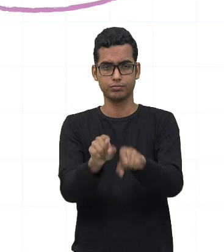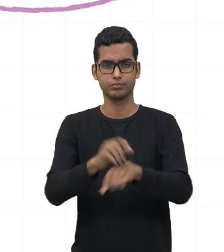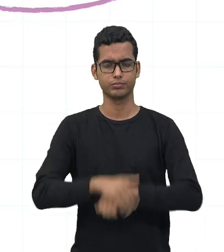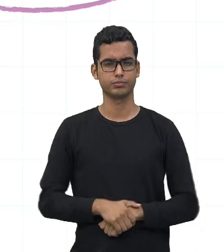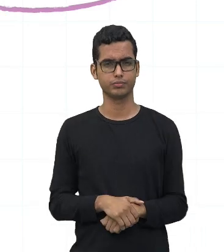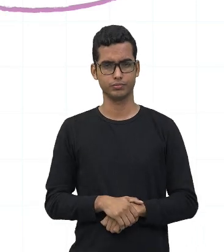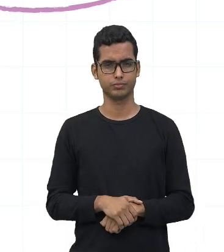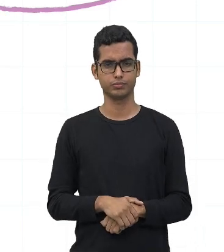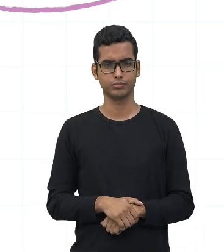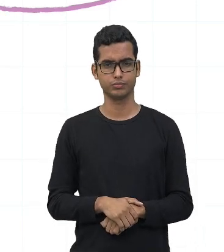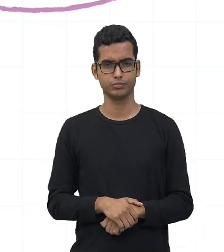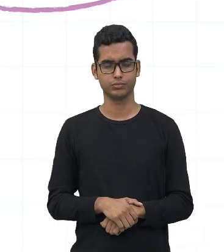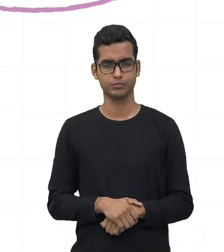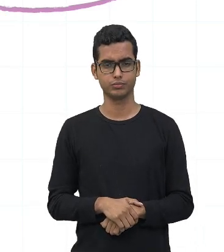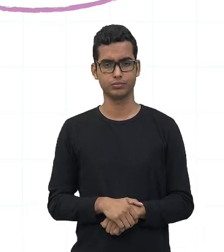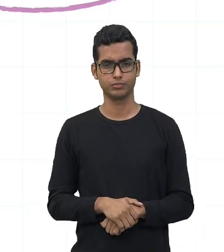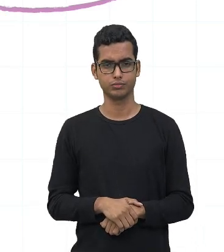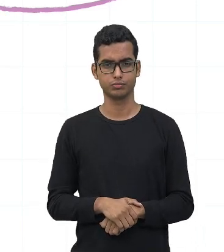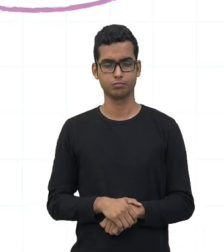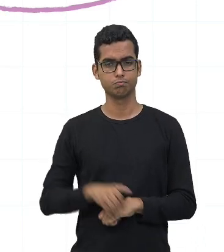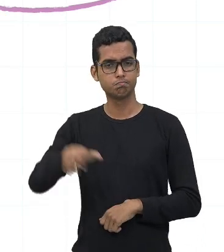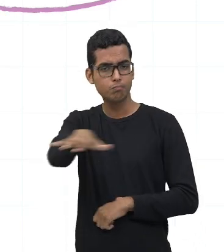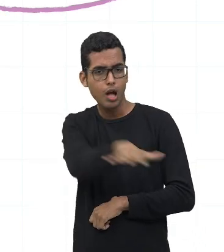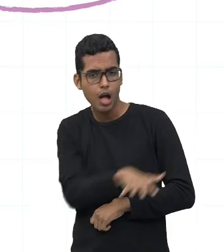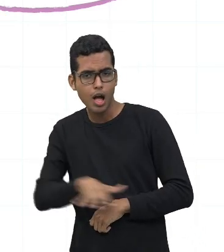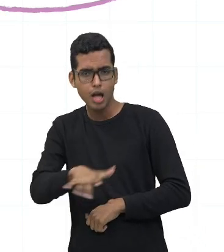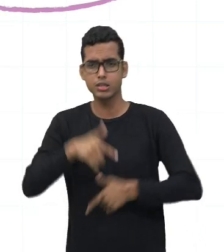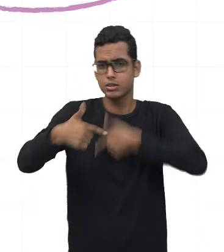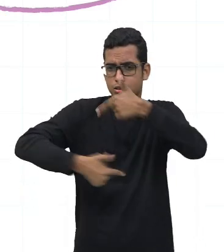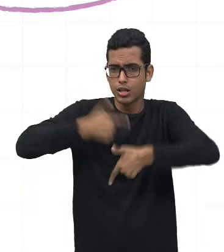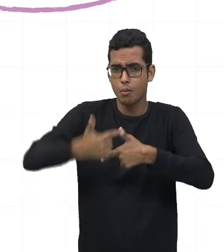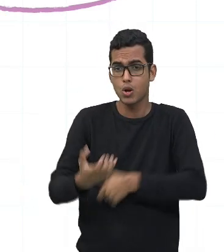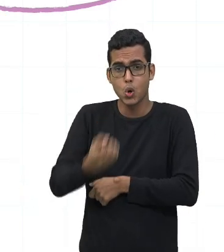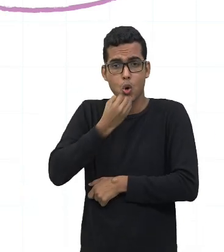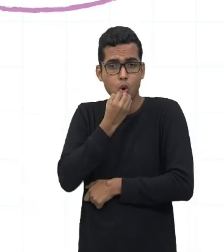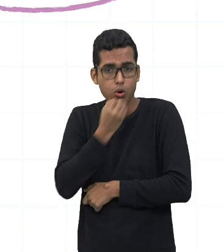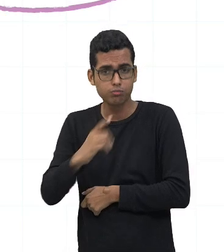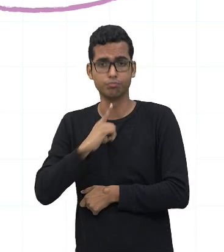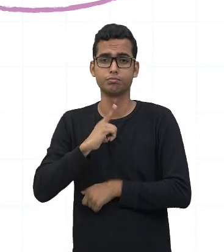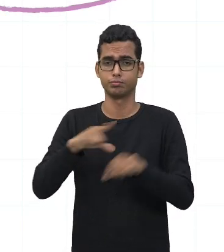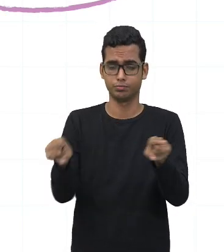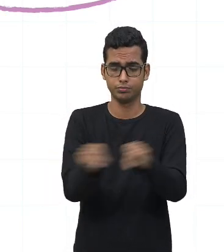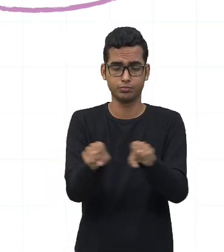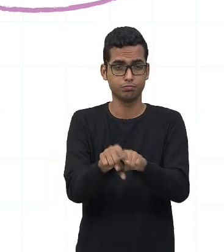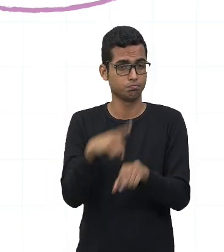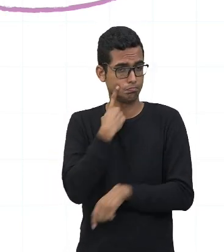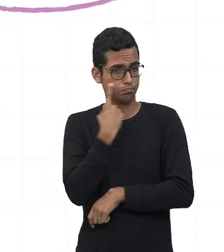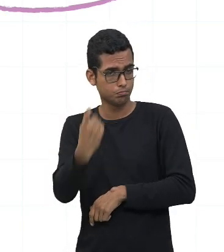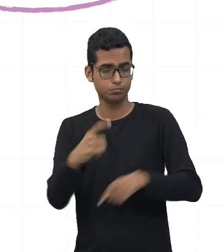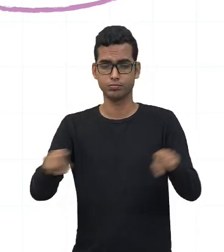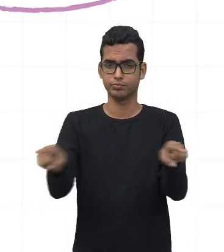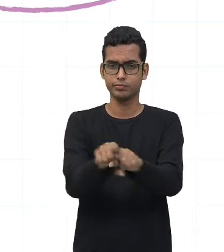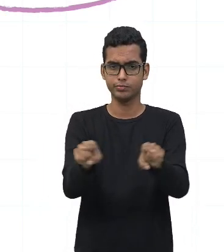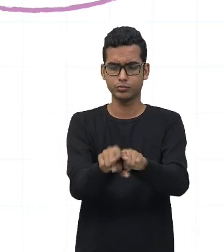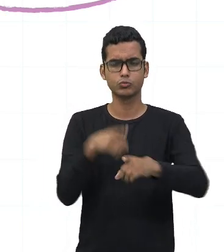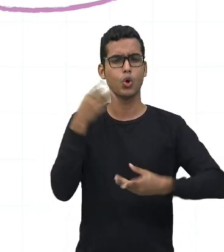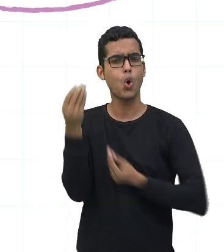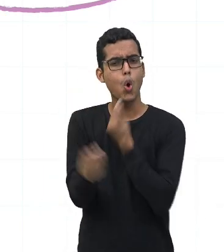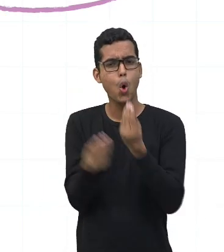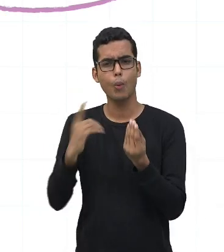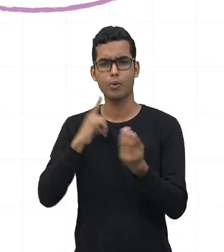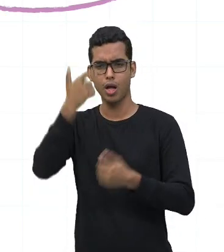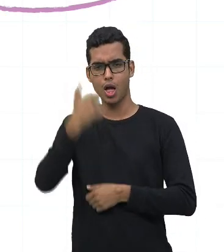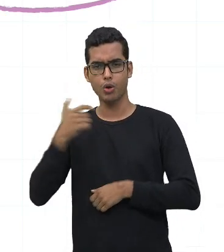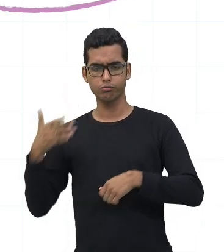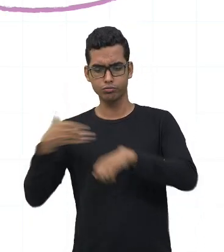de trabalho, esse assunto interessa bastante também, né? O mercado de trabalho, como eu faço para entrar no